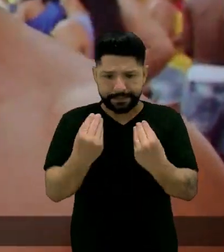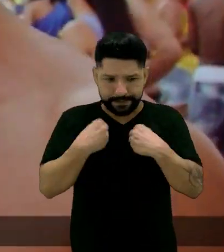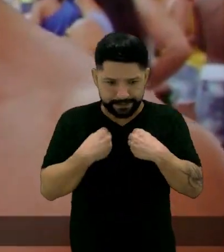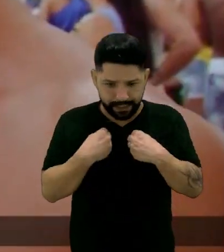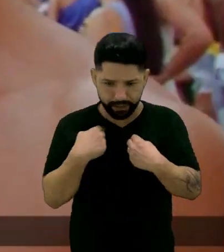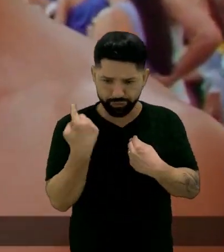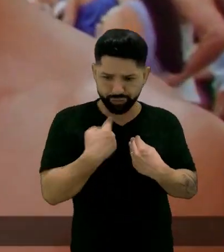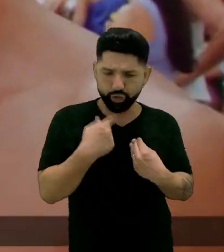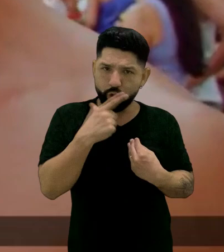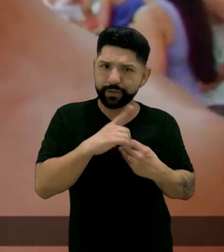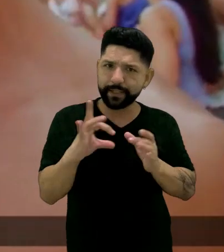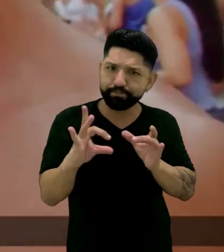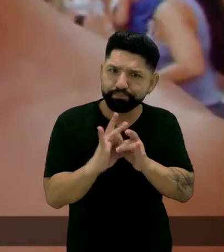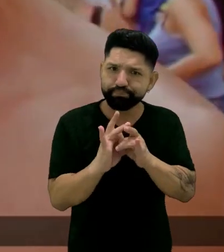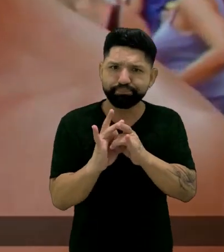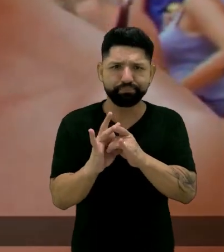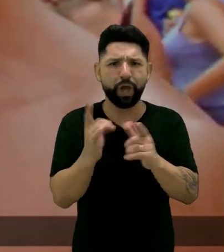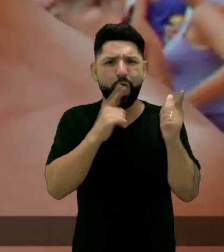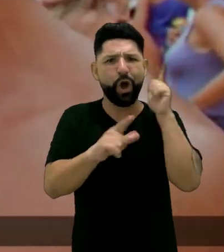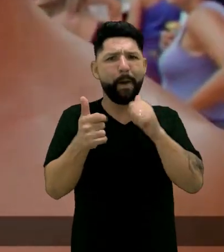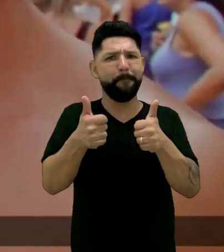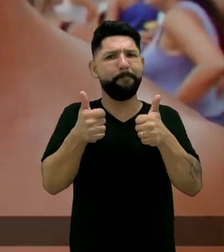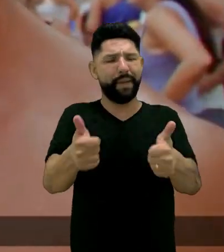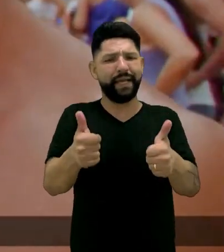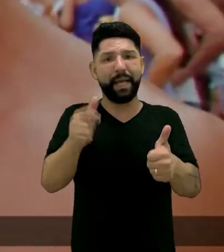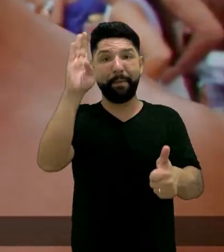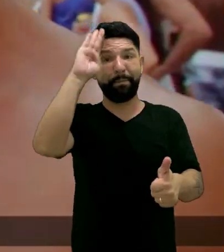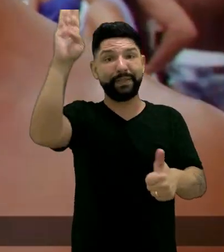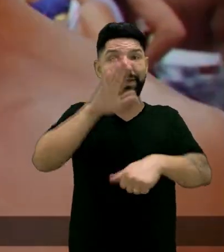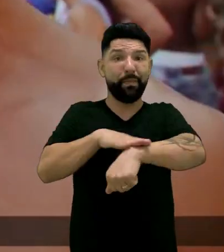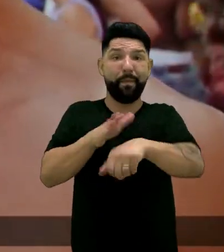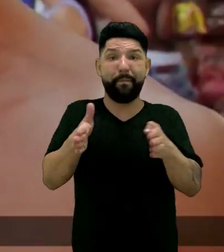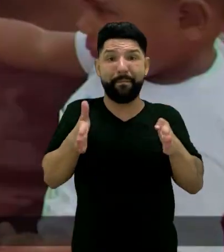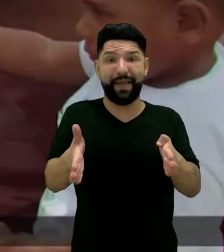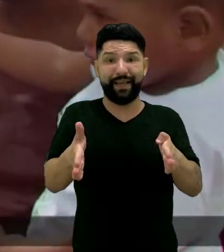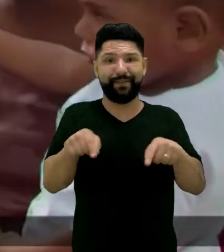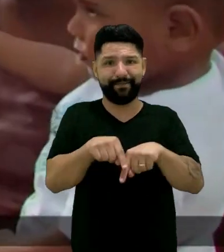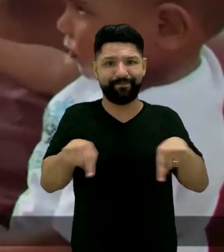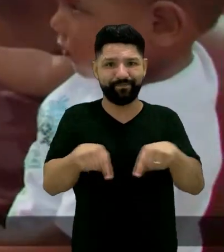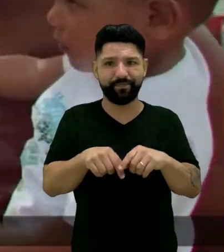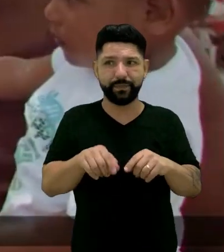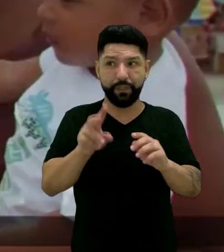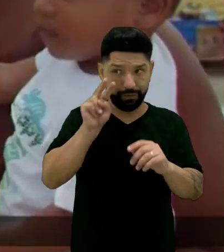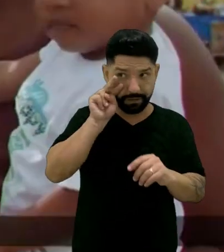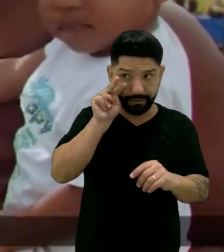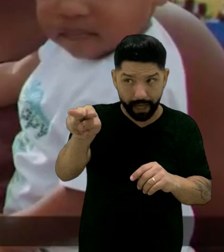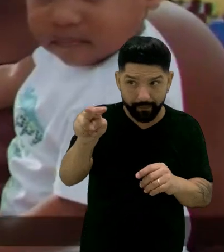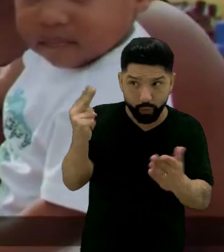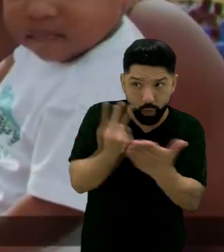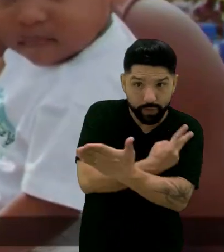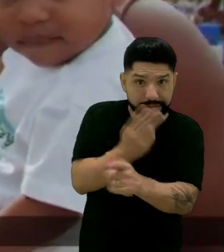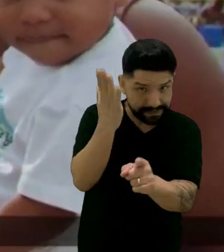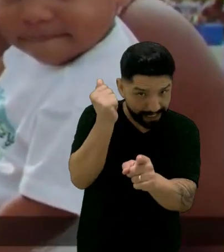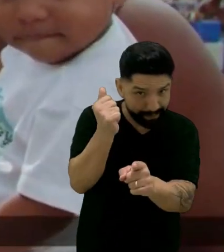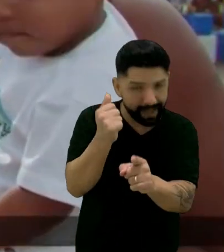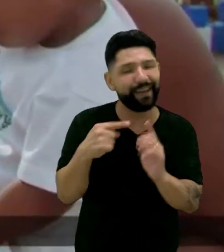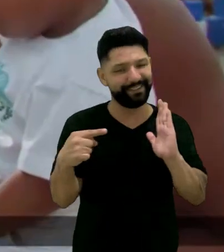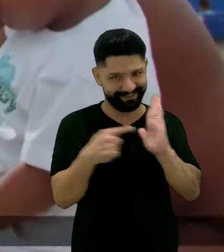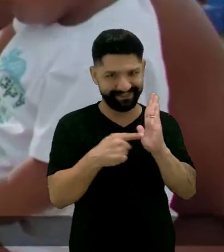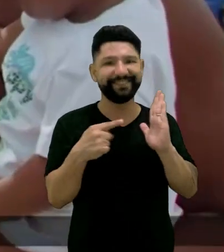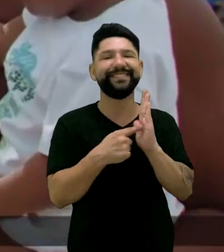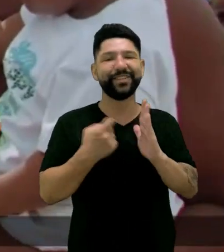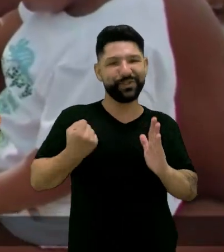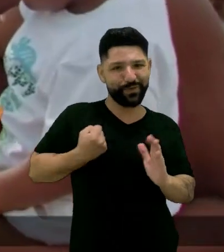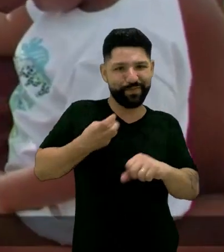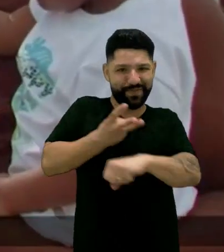mais. Aproxima mais, eu acho que a gente só tem a ganhar com isso, principalmente num momento como esse. Se você presenciar agora, você já sabe o que é que você tem que fazer, né? Denunciar